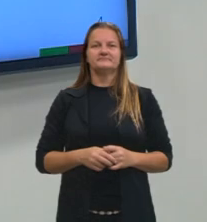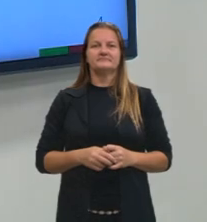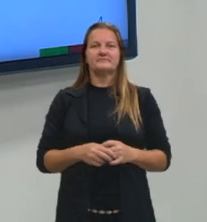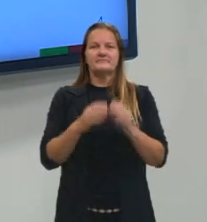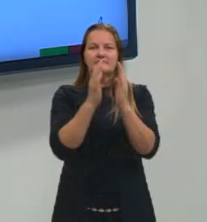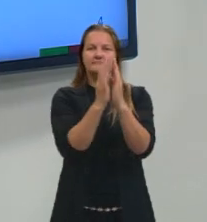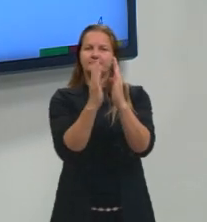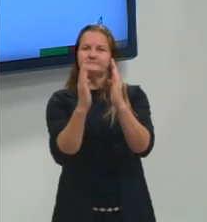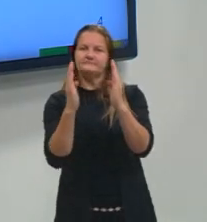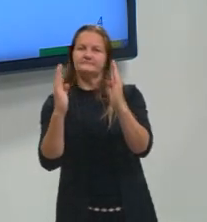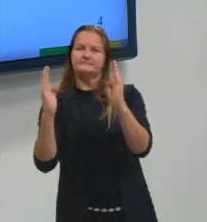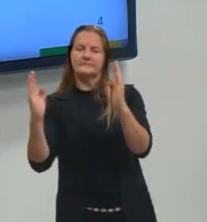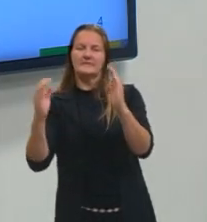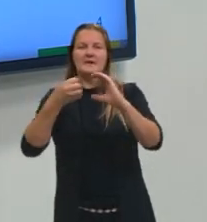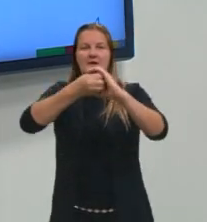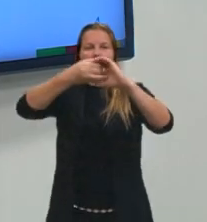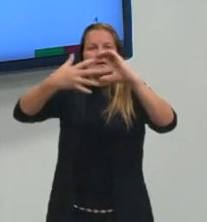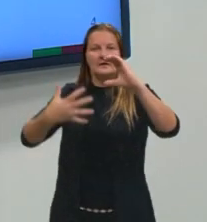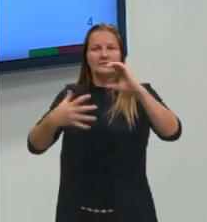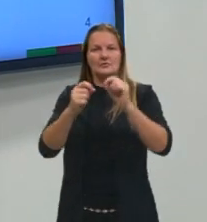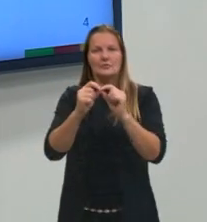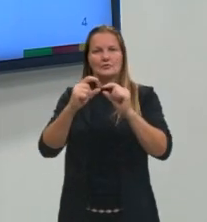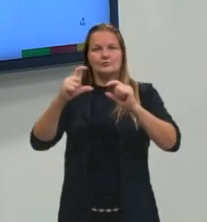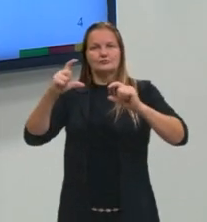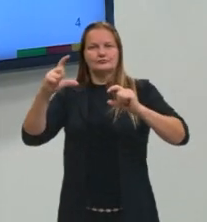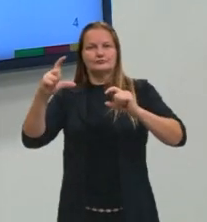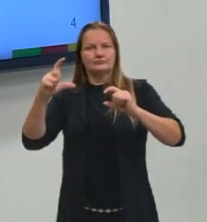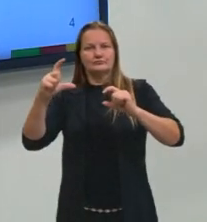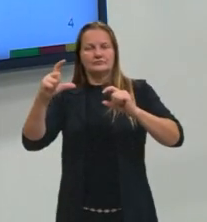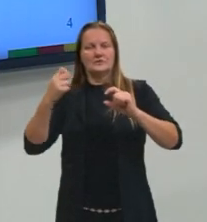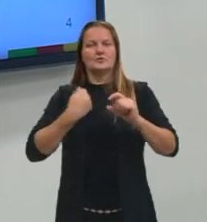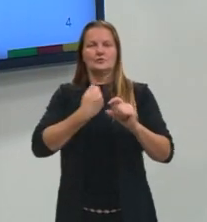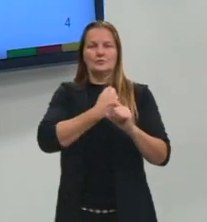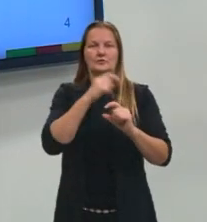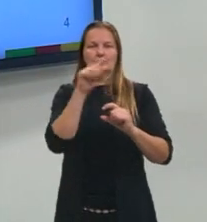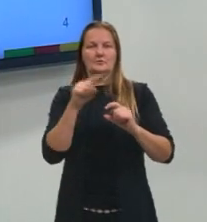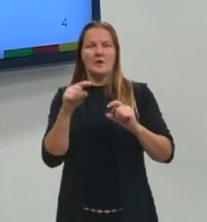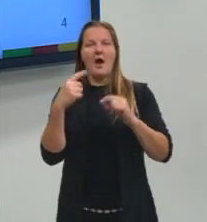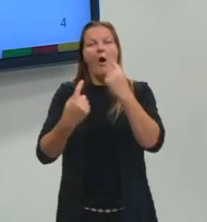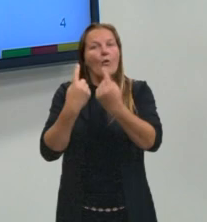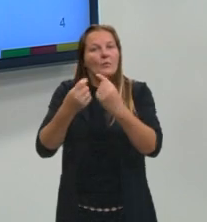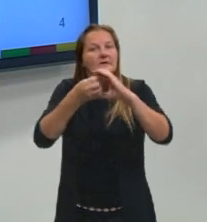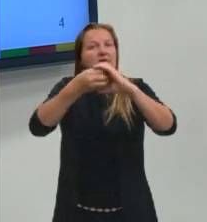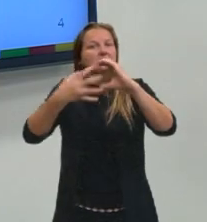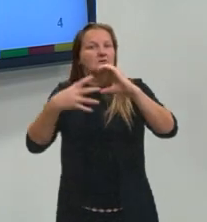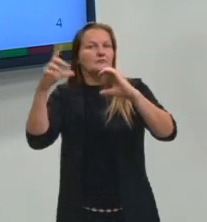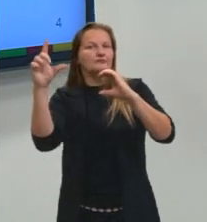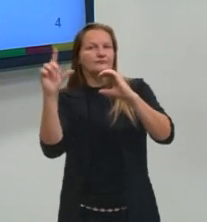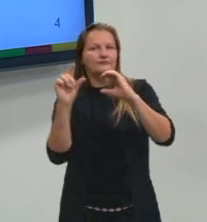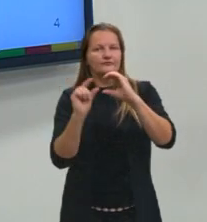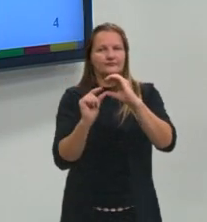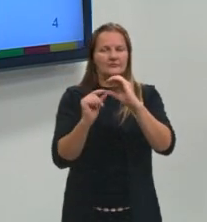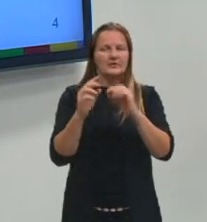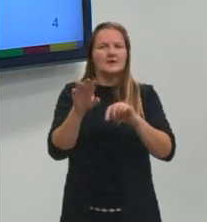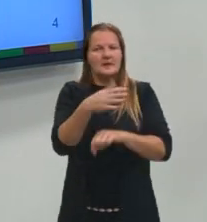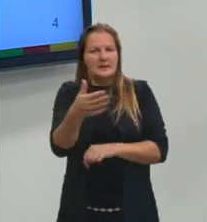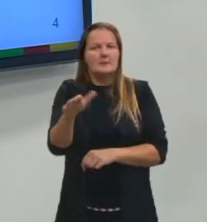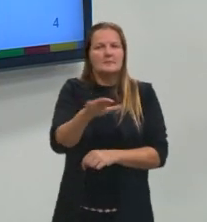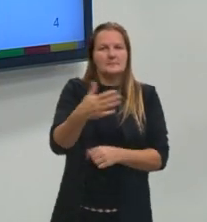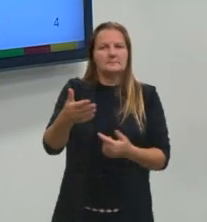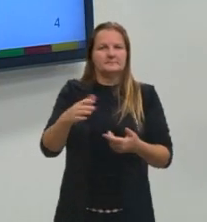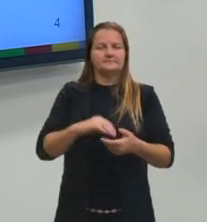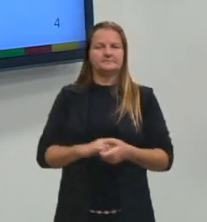regular tem algumas propriedades que aumentam conforme o número atômico e outras diminui isso depende da propriedade que nós estamos falando